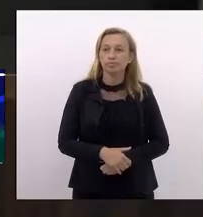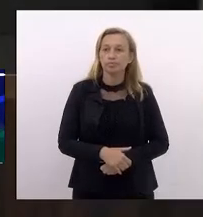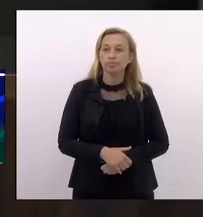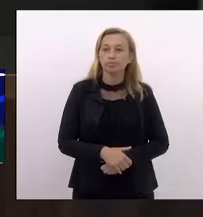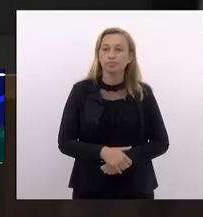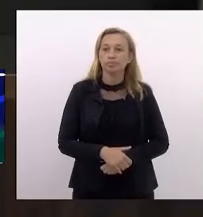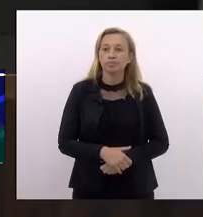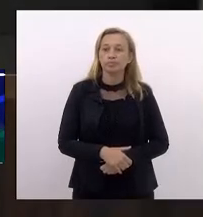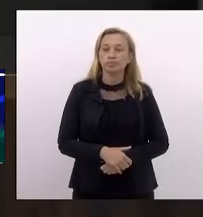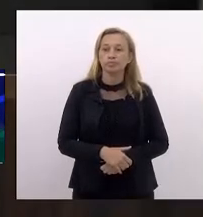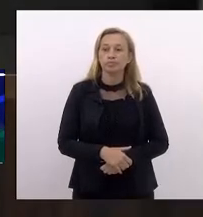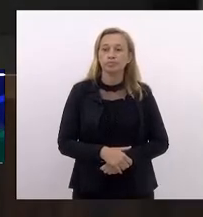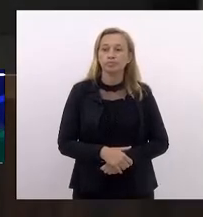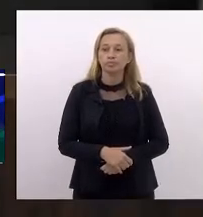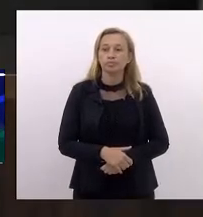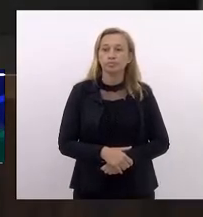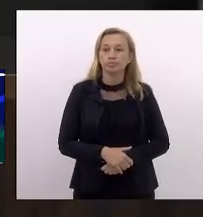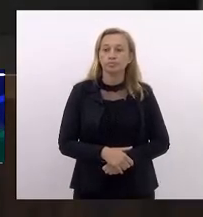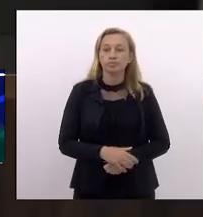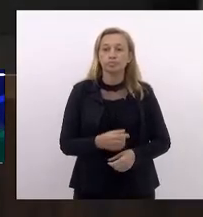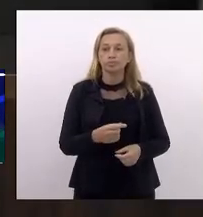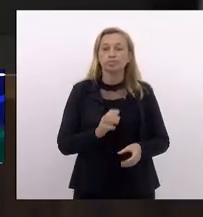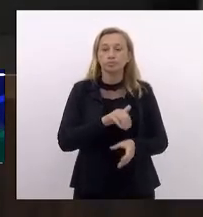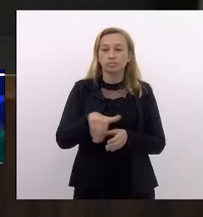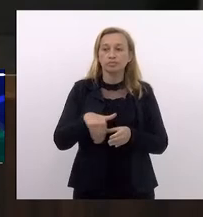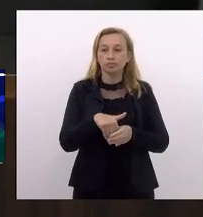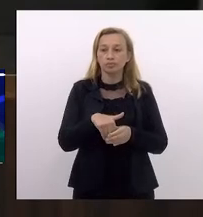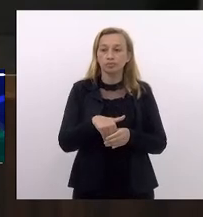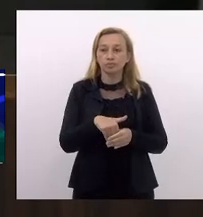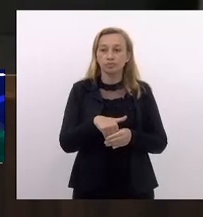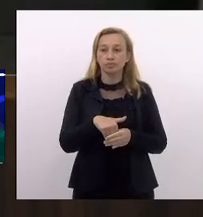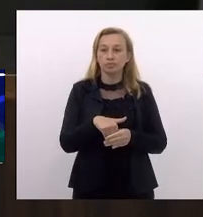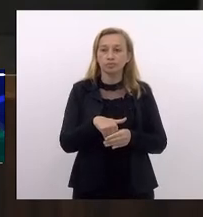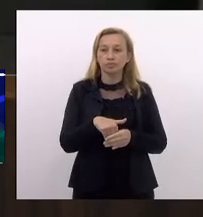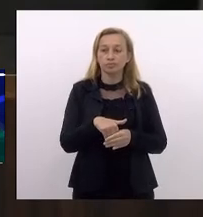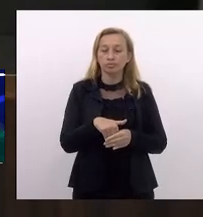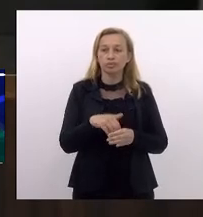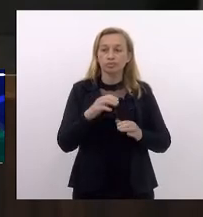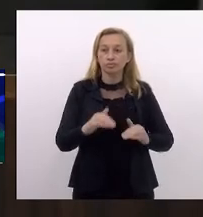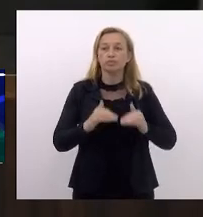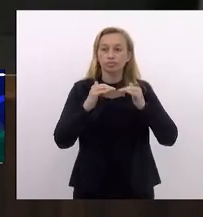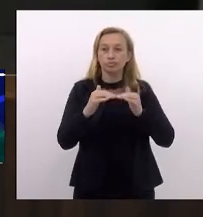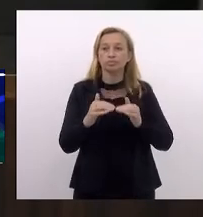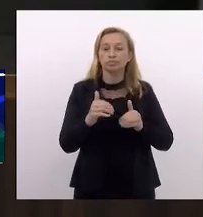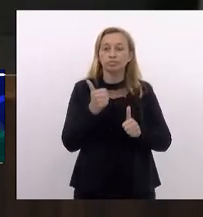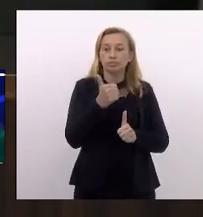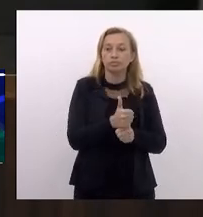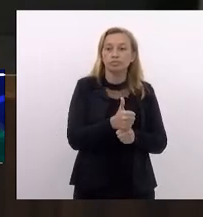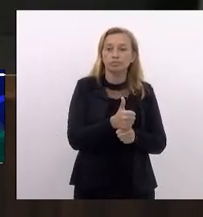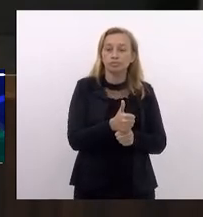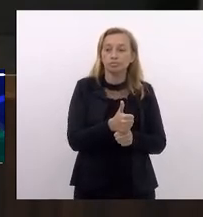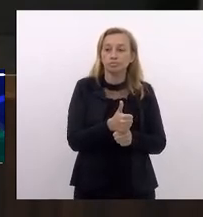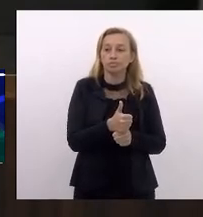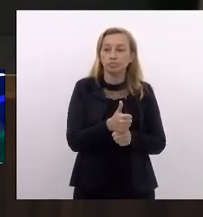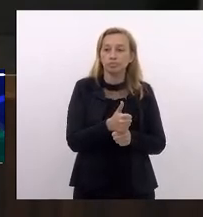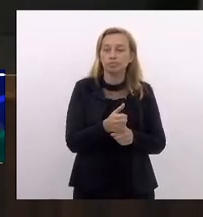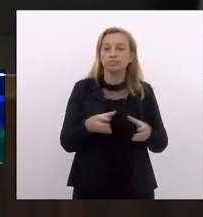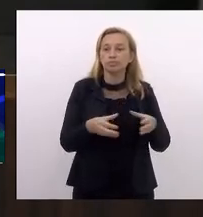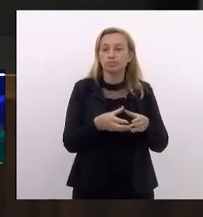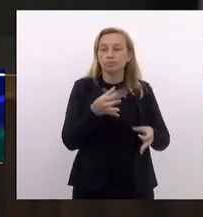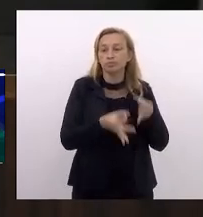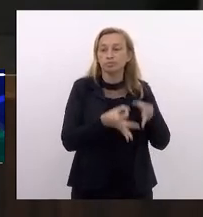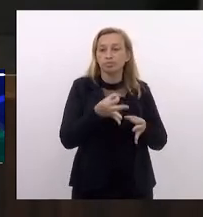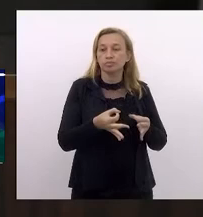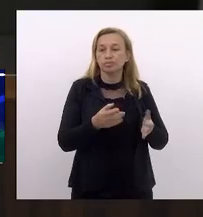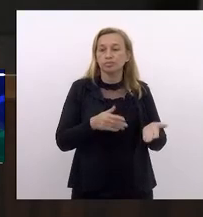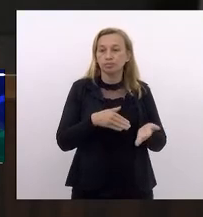pareceres emitidos e em votação do substitutivo da começou a